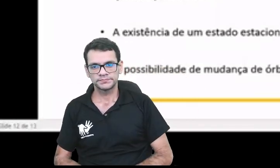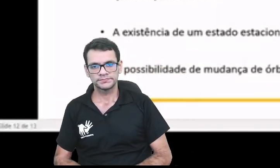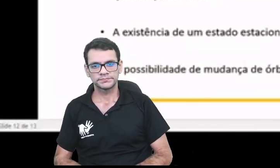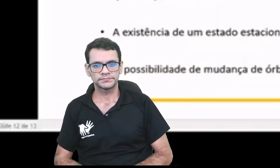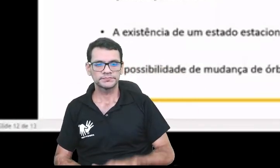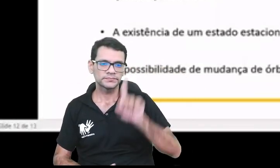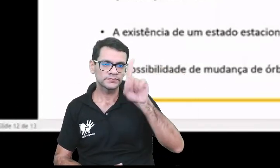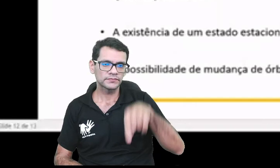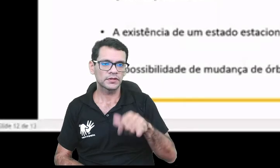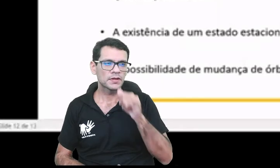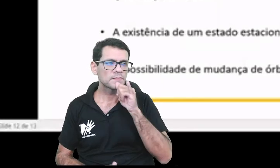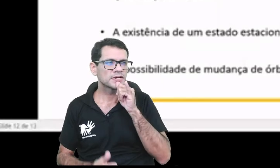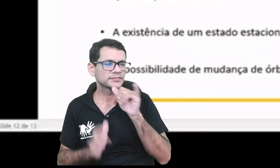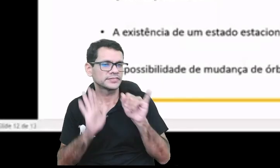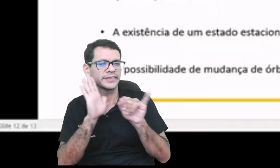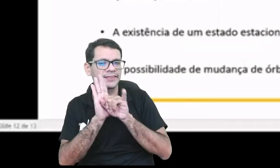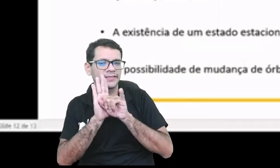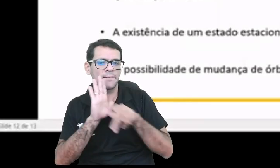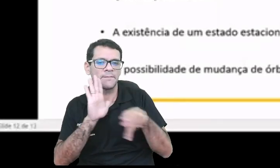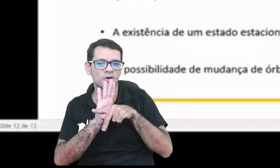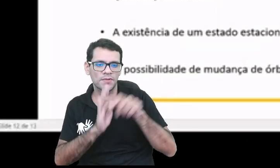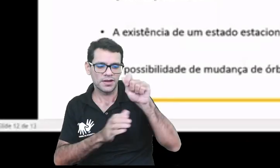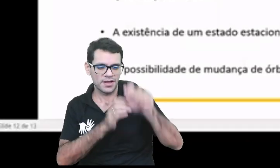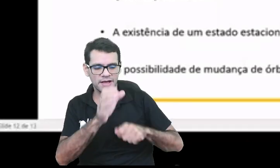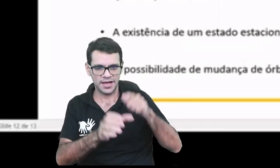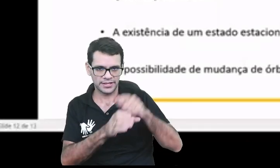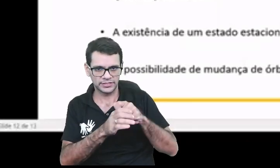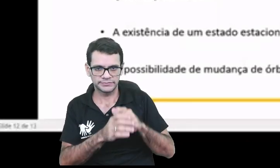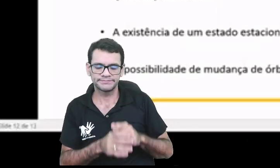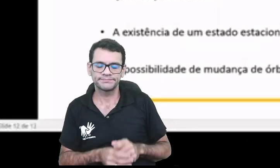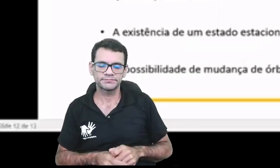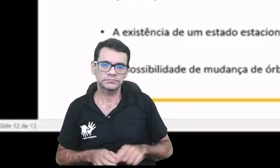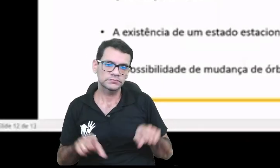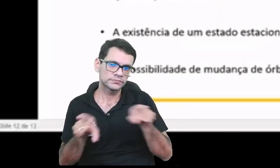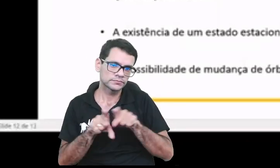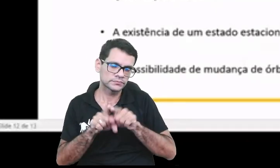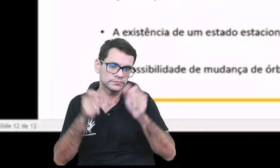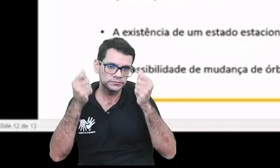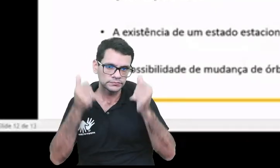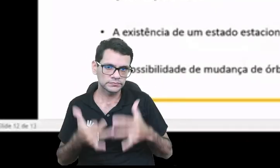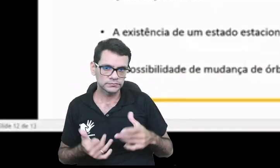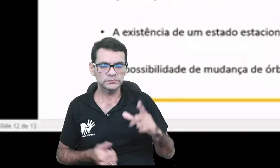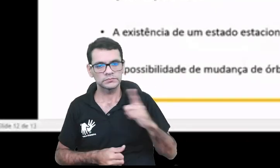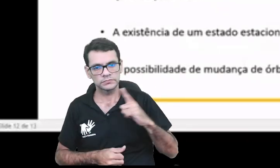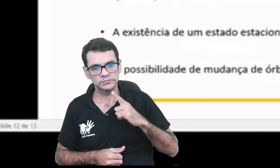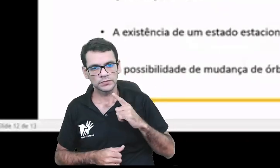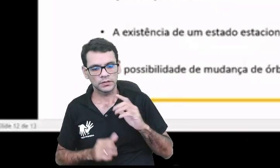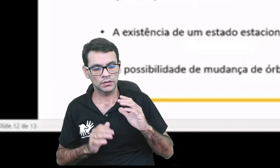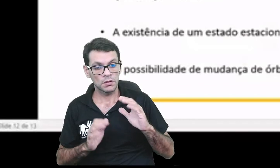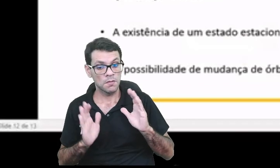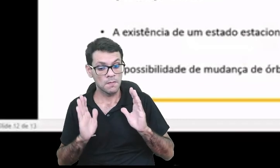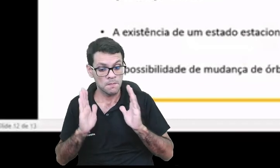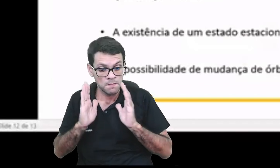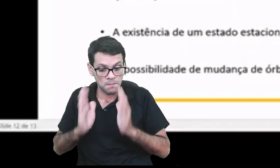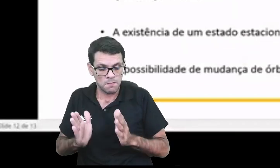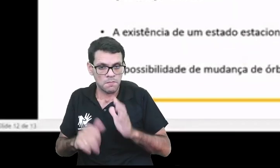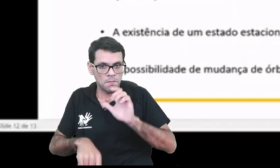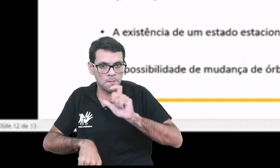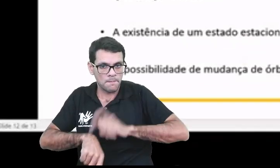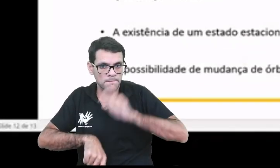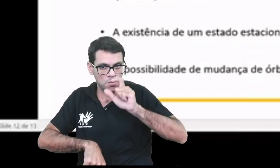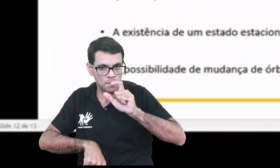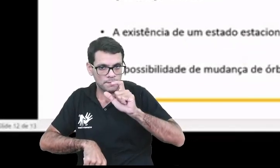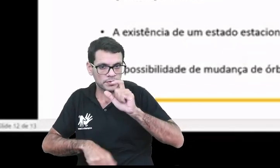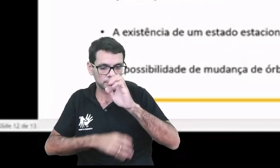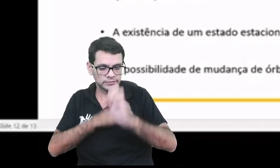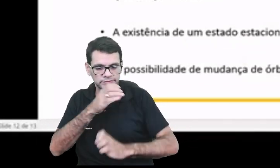uma identidade do átomo. E aí ele fala que, assim, existe um estágio estacionário que os